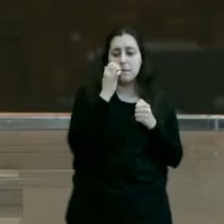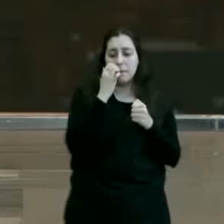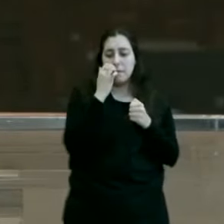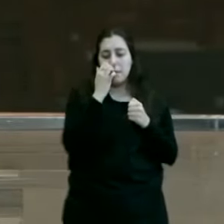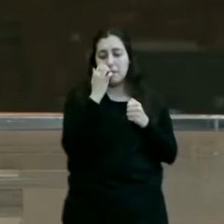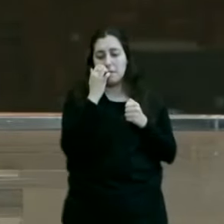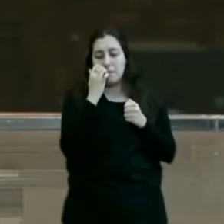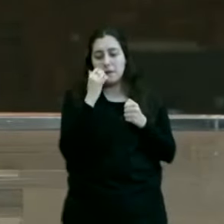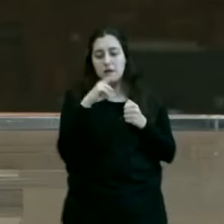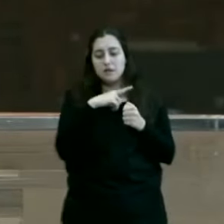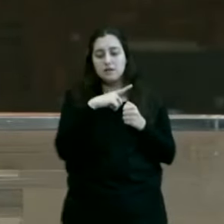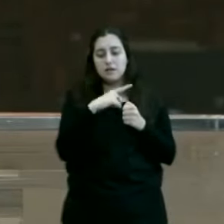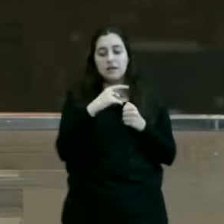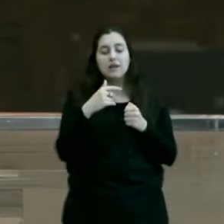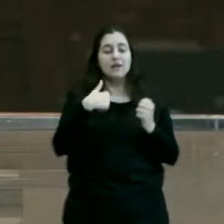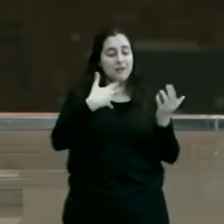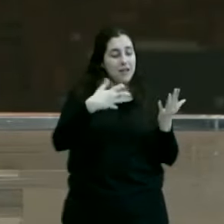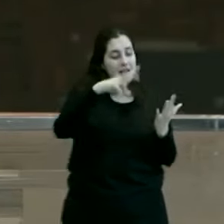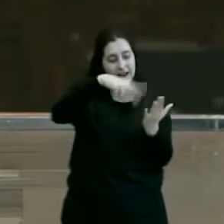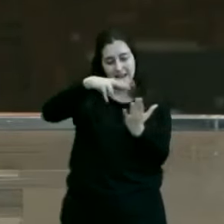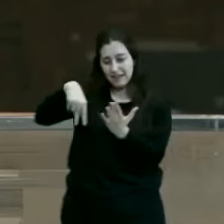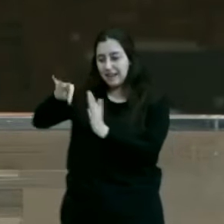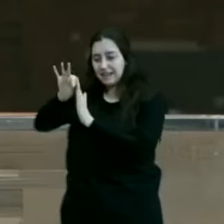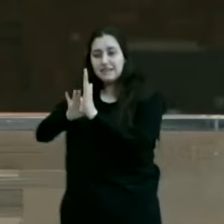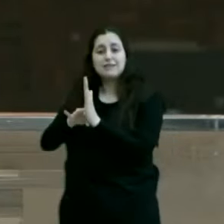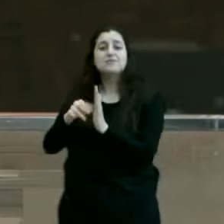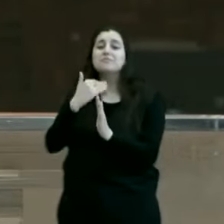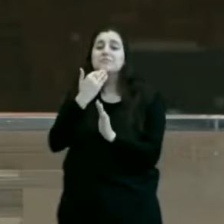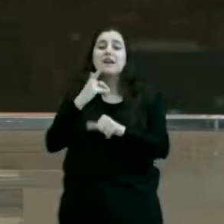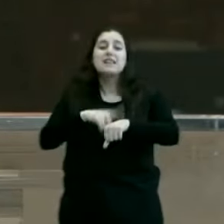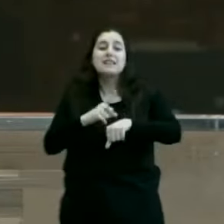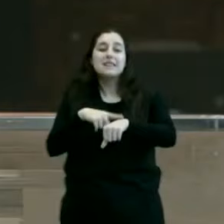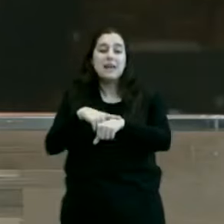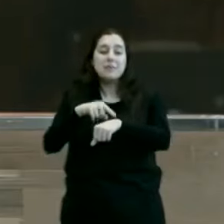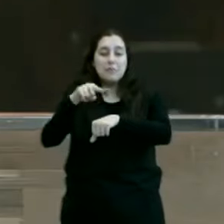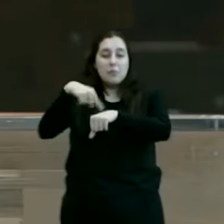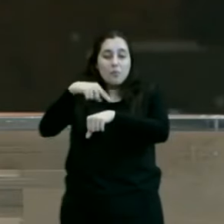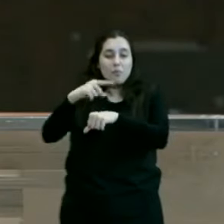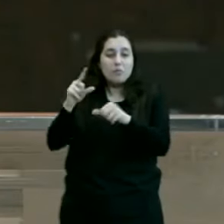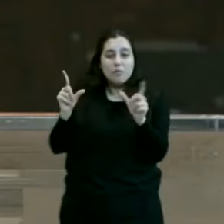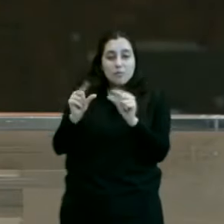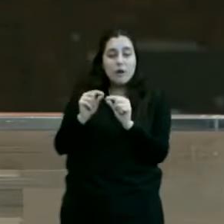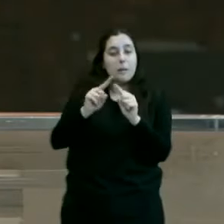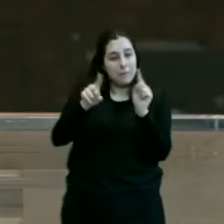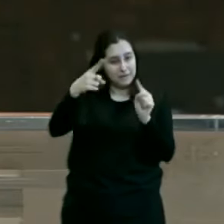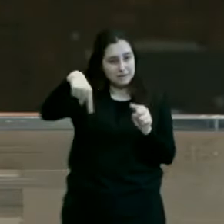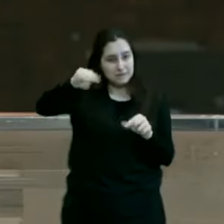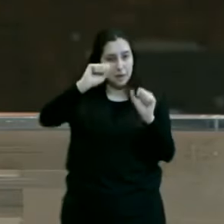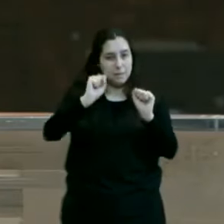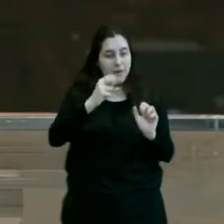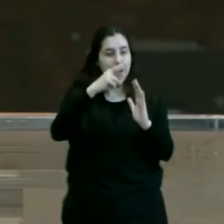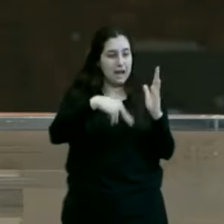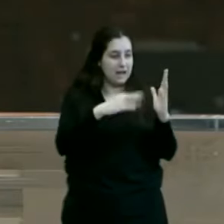aqui diante de mim tem um reloginho que fica dizendo quanto tempo eu tenho. Então eu vou dizer para você ler em casa depois e desfrutar dessa